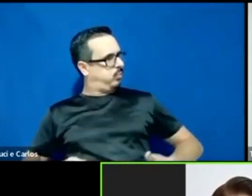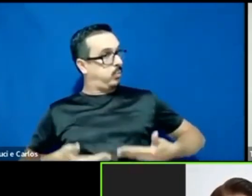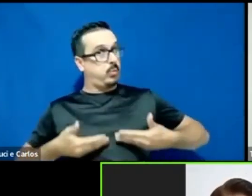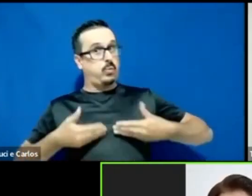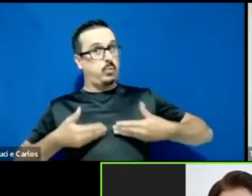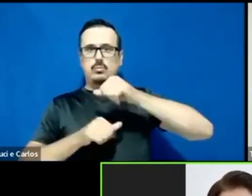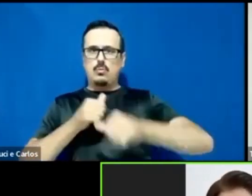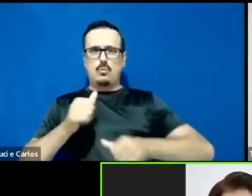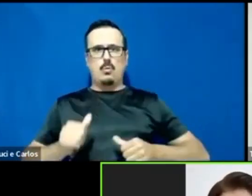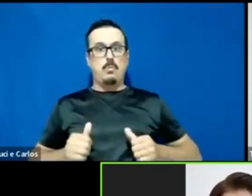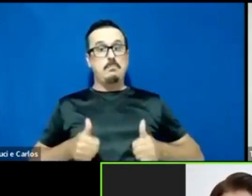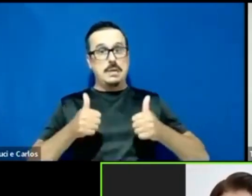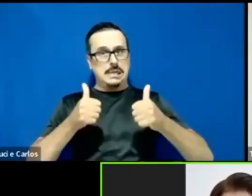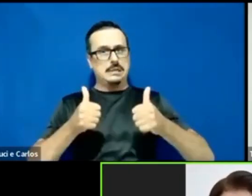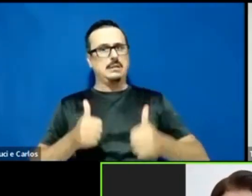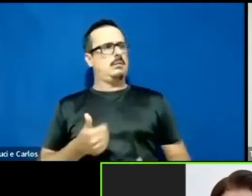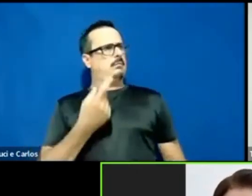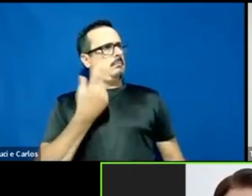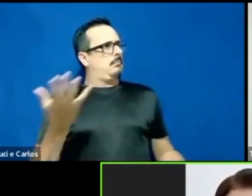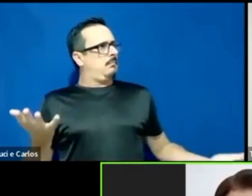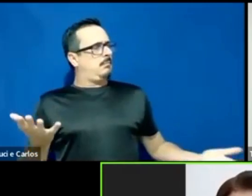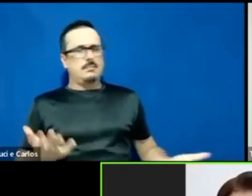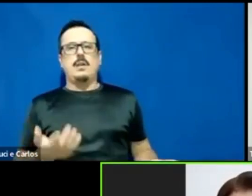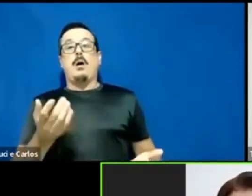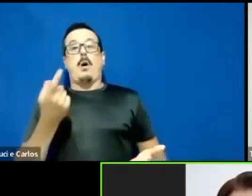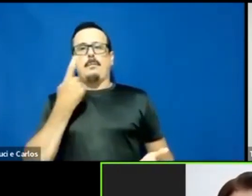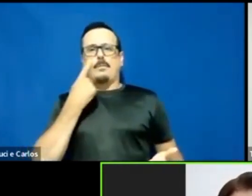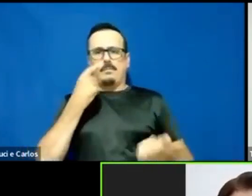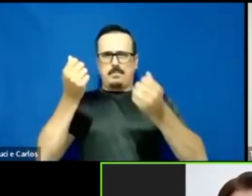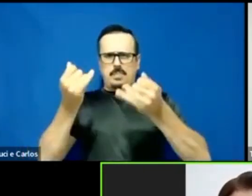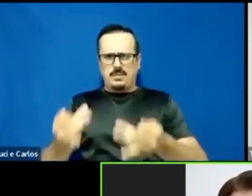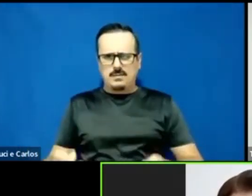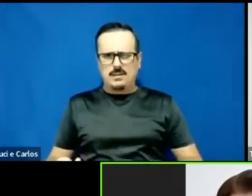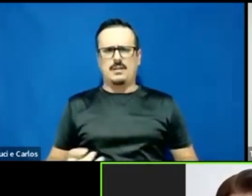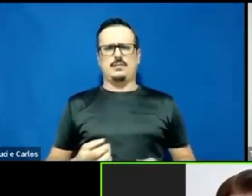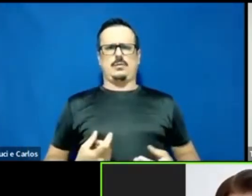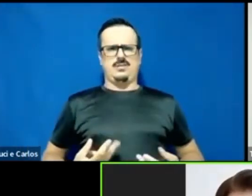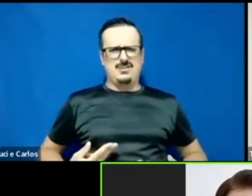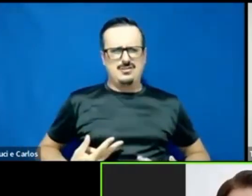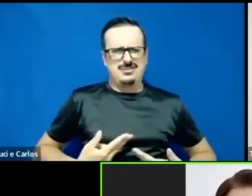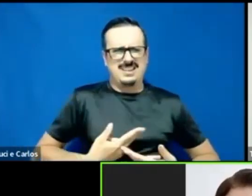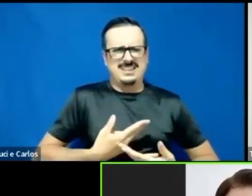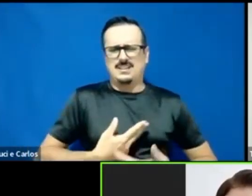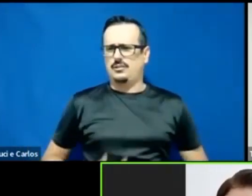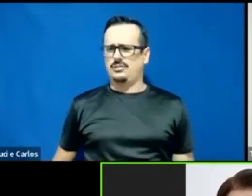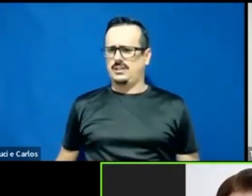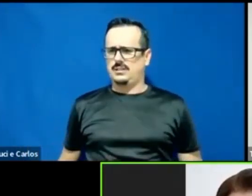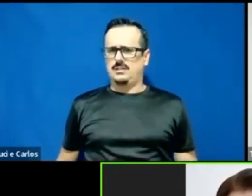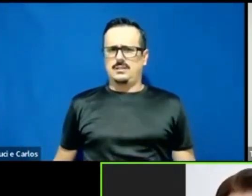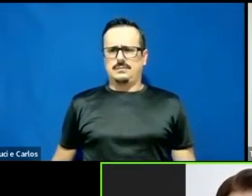câncer. Então, eu passei pela cirurgia, onde o médico relatou que eu iria